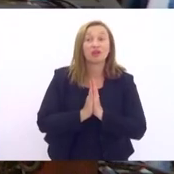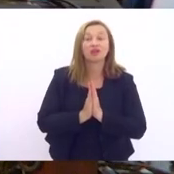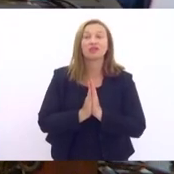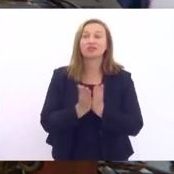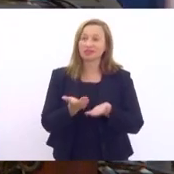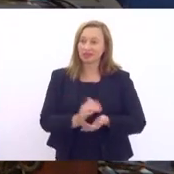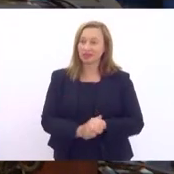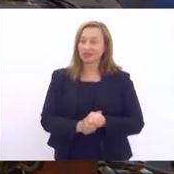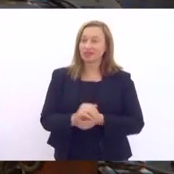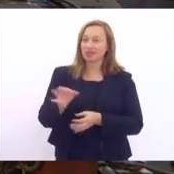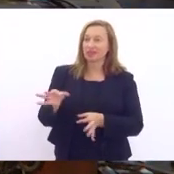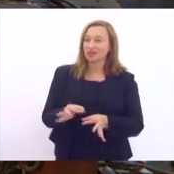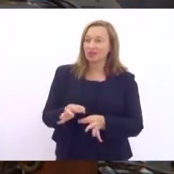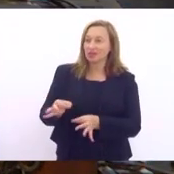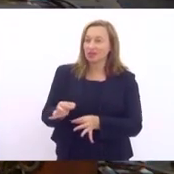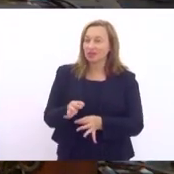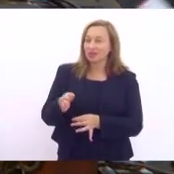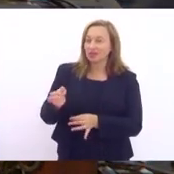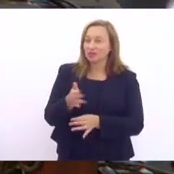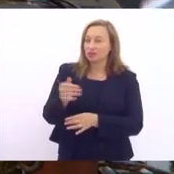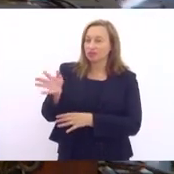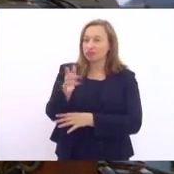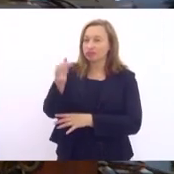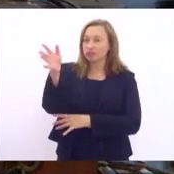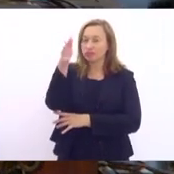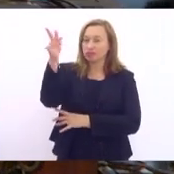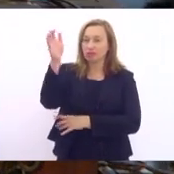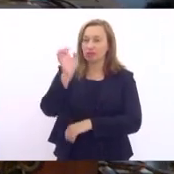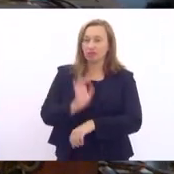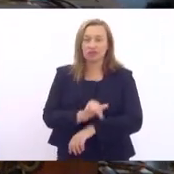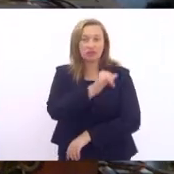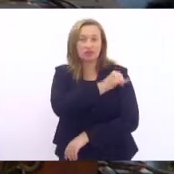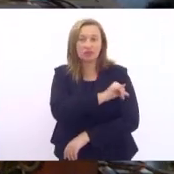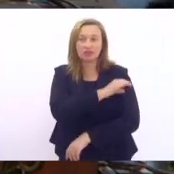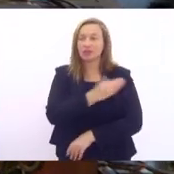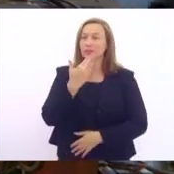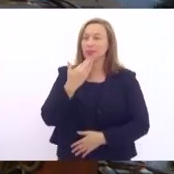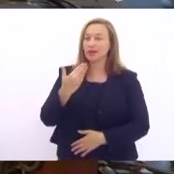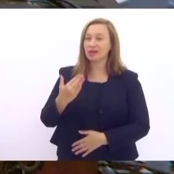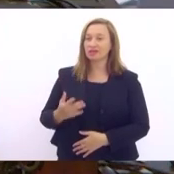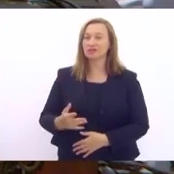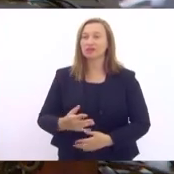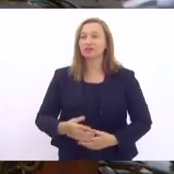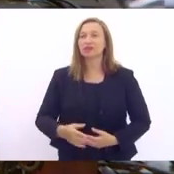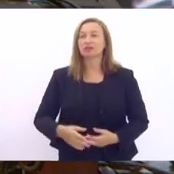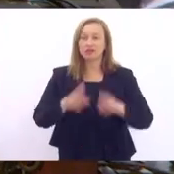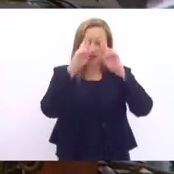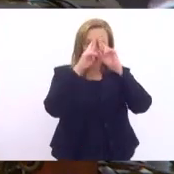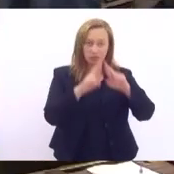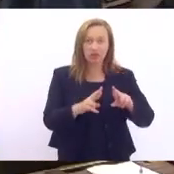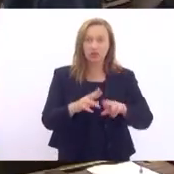do Estado do Rio de Janeiro. Solicito que nos coloquemos em posição de respeito para execução do hino nacional.